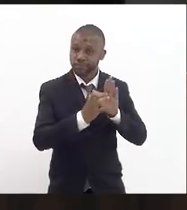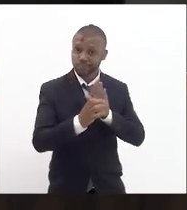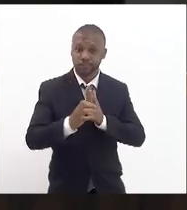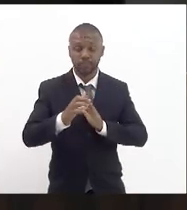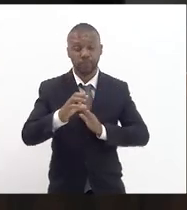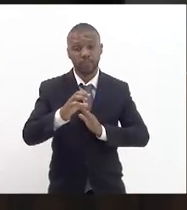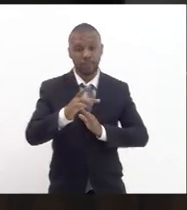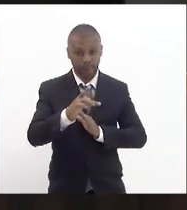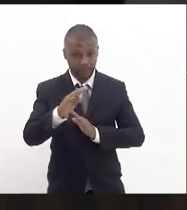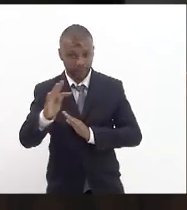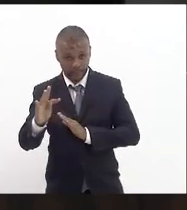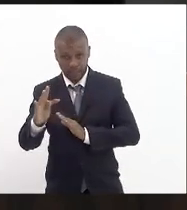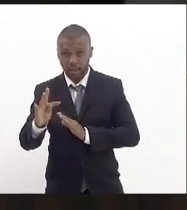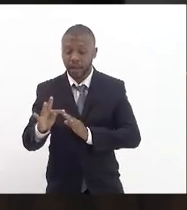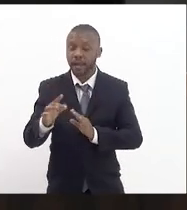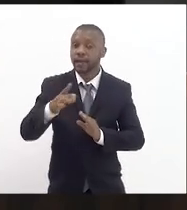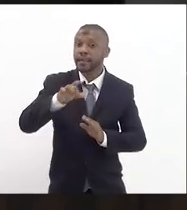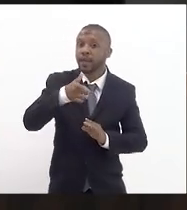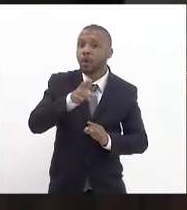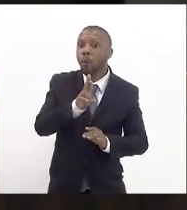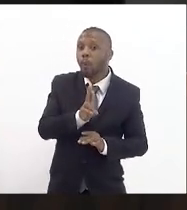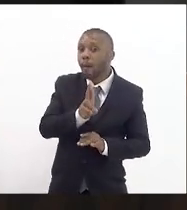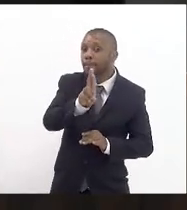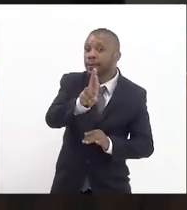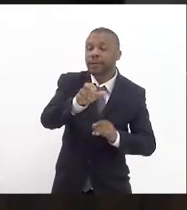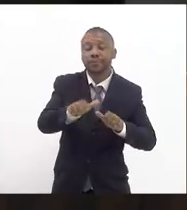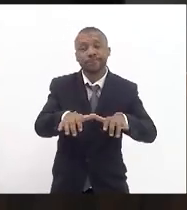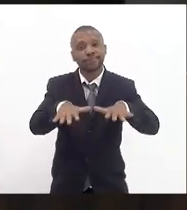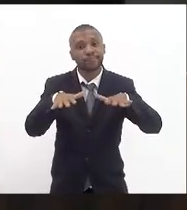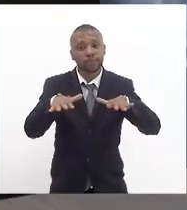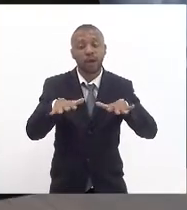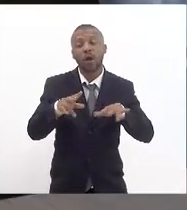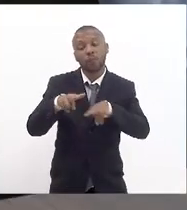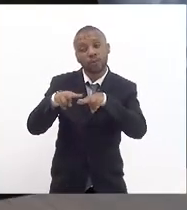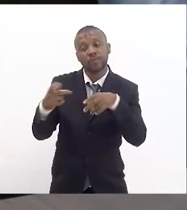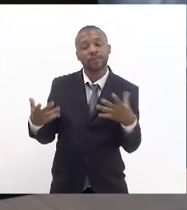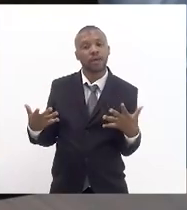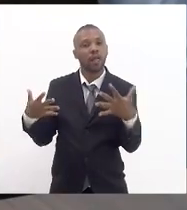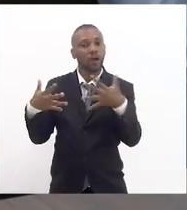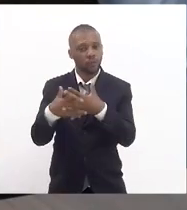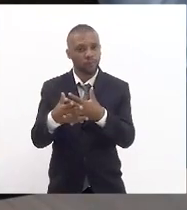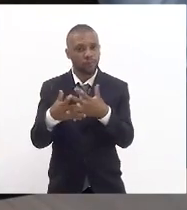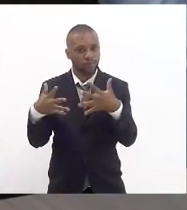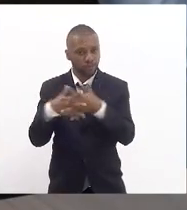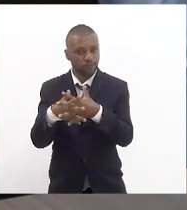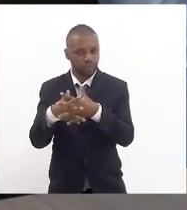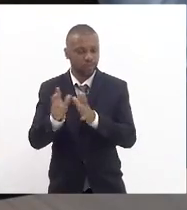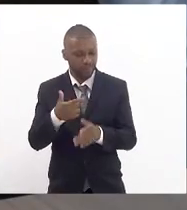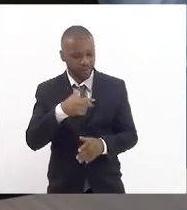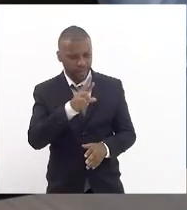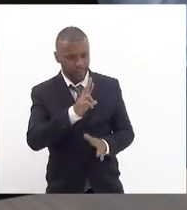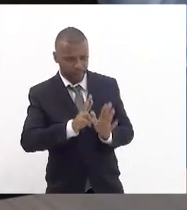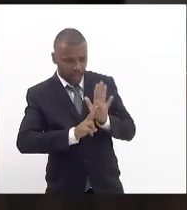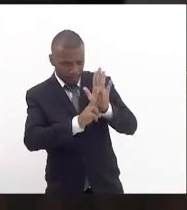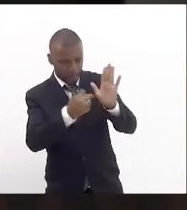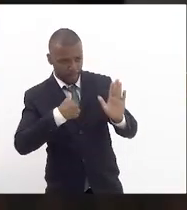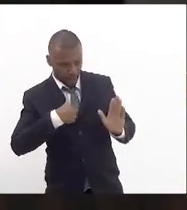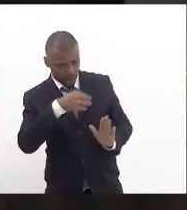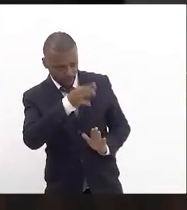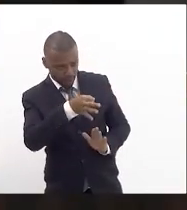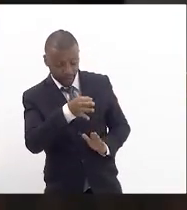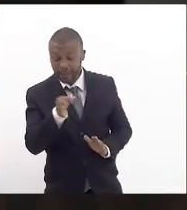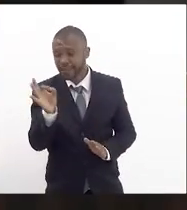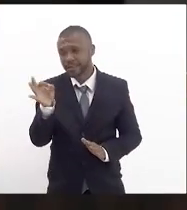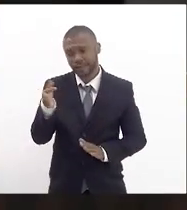parlamento. Por isso que Vossa Excelência pode se confundir então, algumas vezes. Então o senhor está dizendo que o senhor me representa, é isso? Sim,